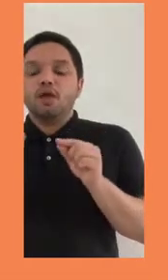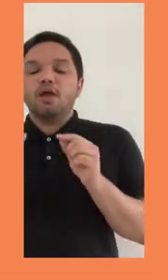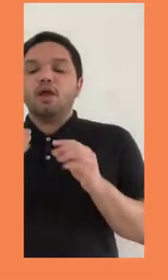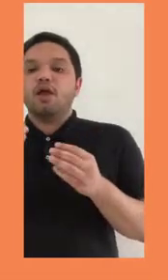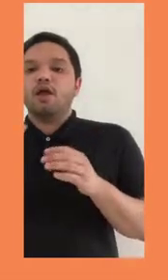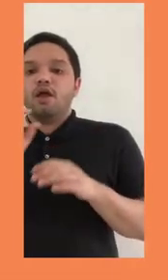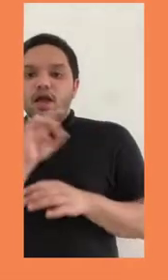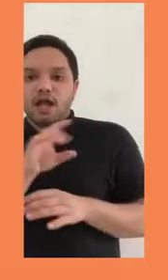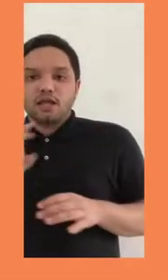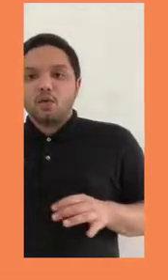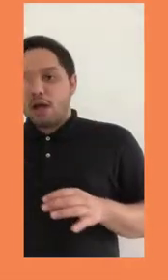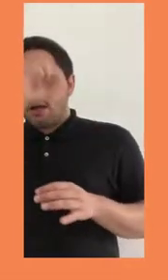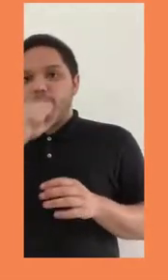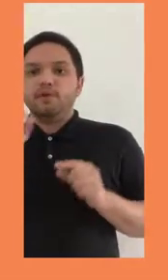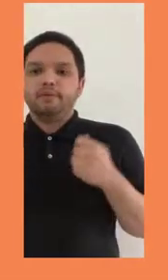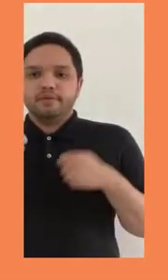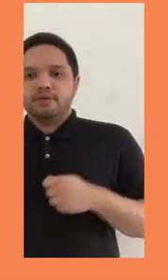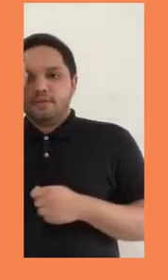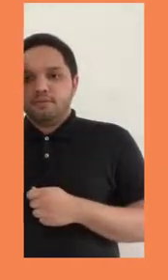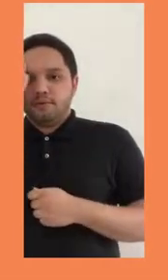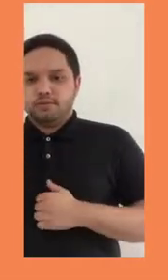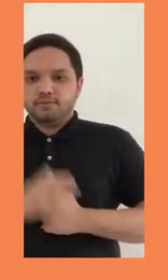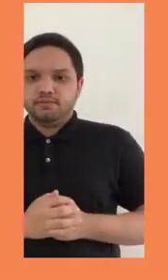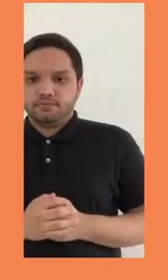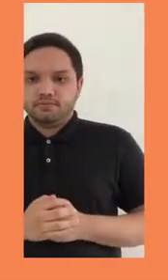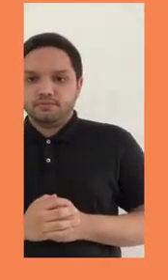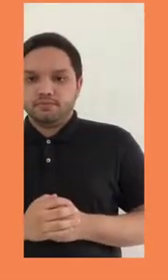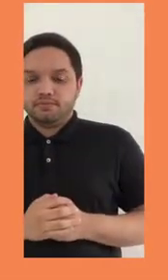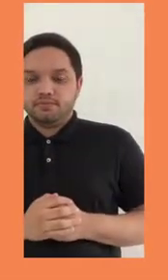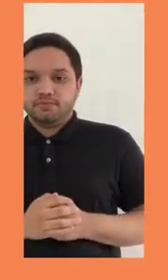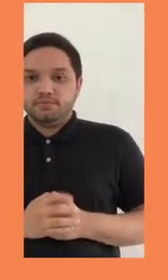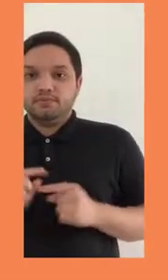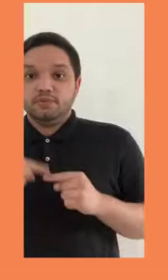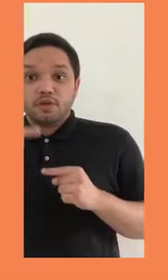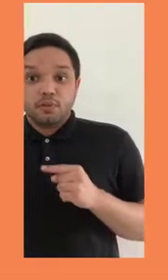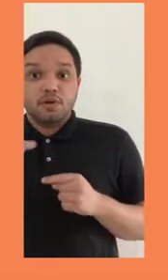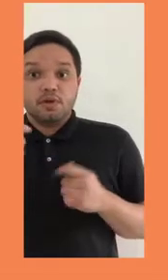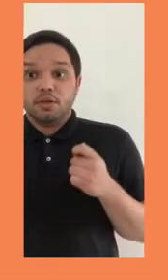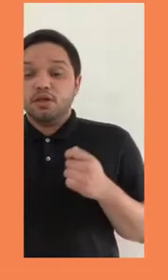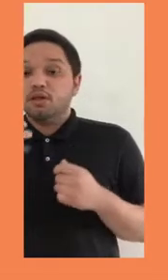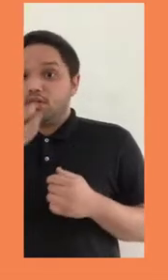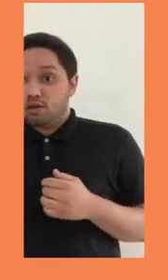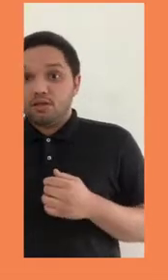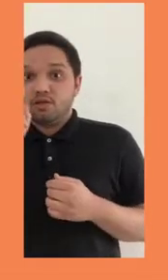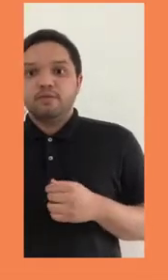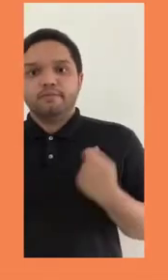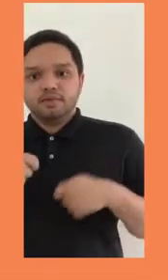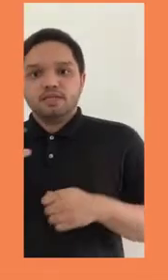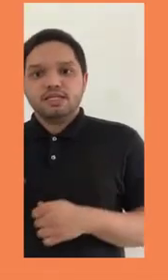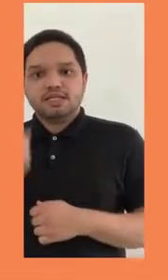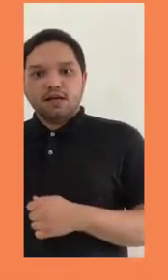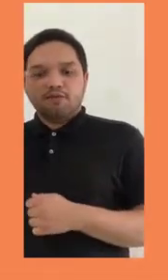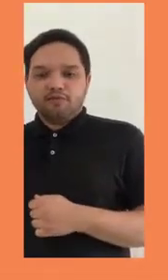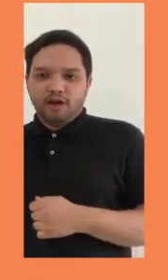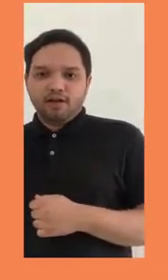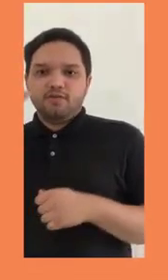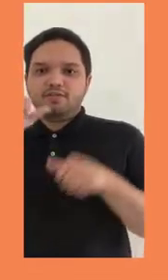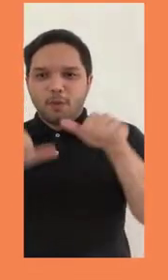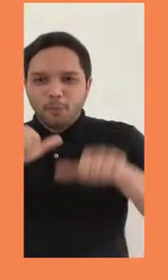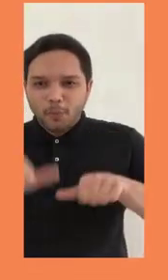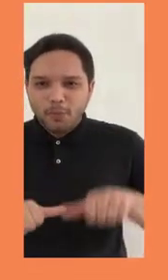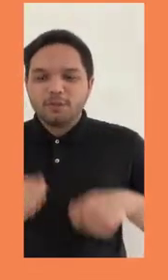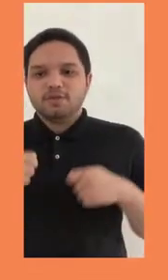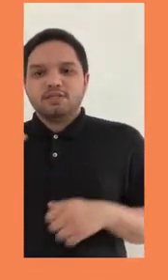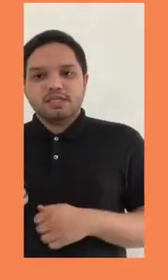reconheçam cada um dos níveis e que eles saibam o que eles aprenderam em cada um desses dias